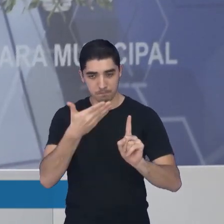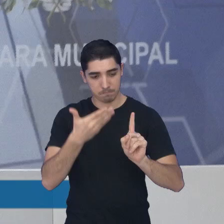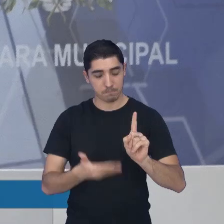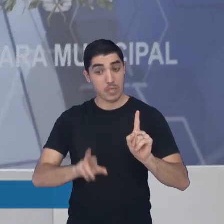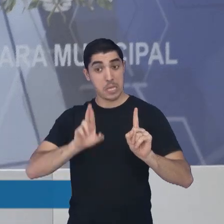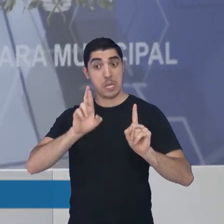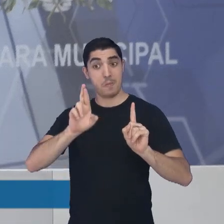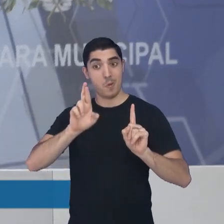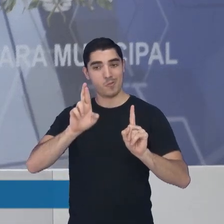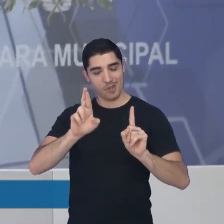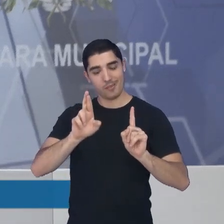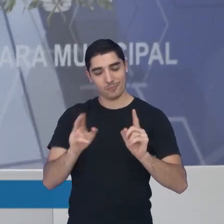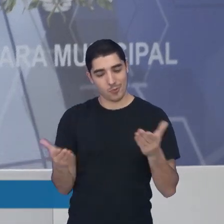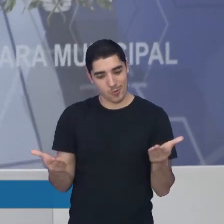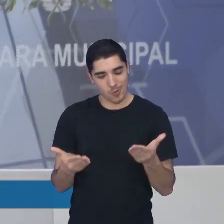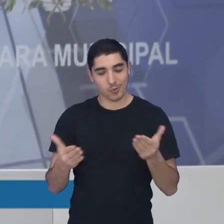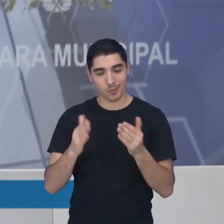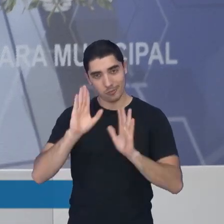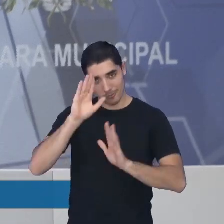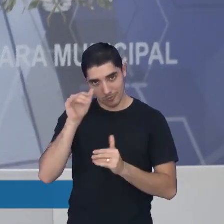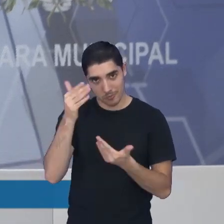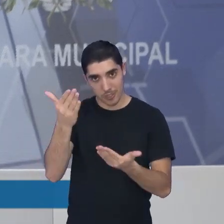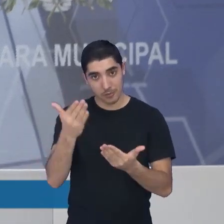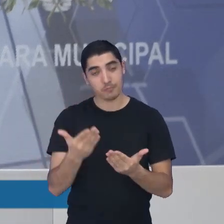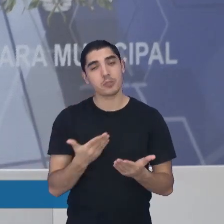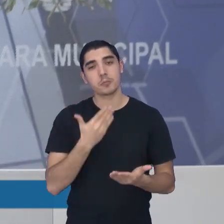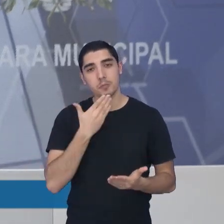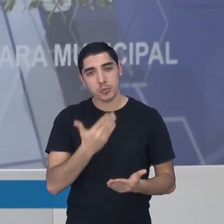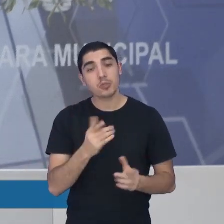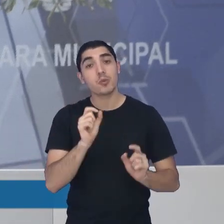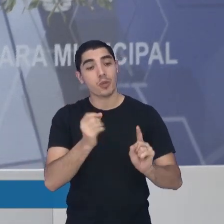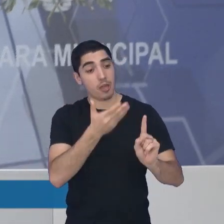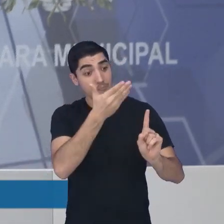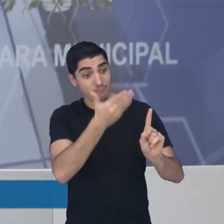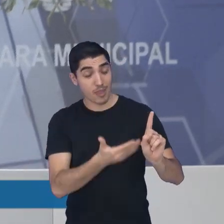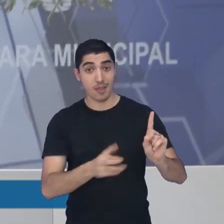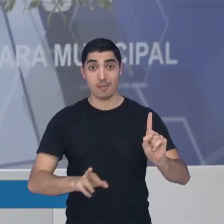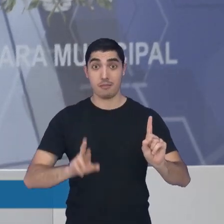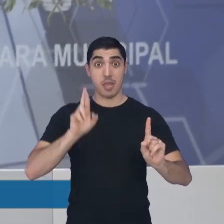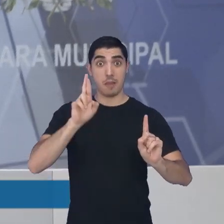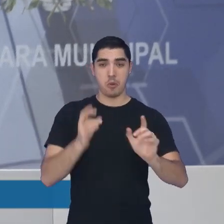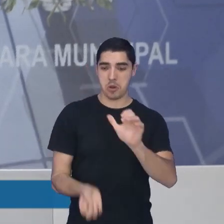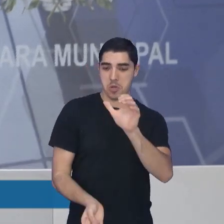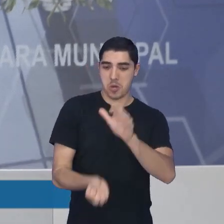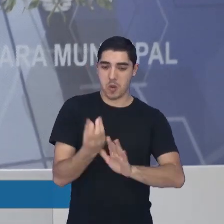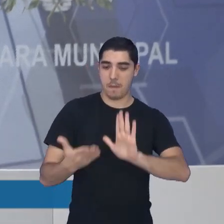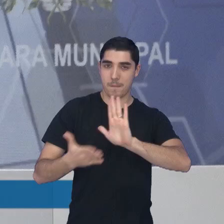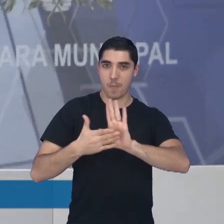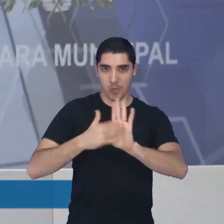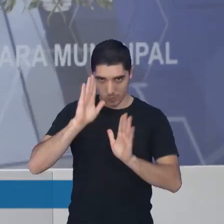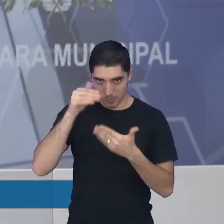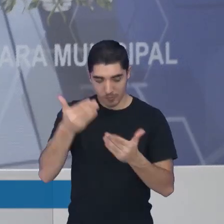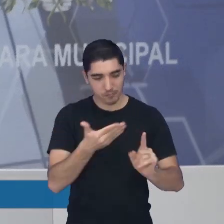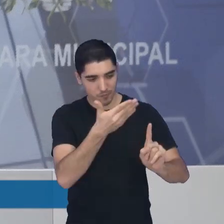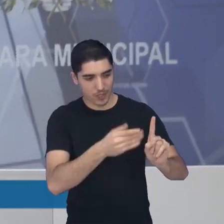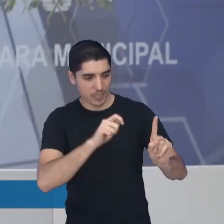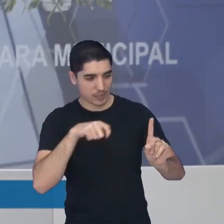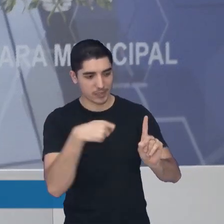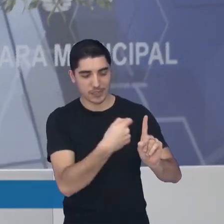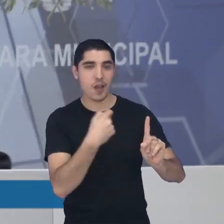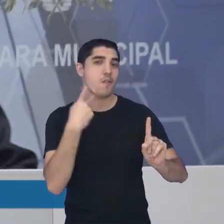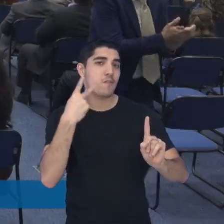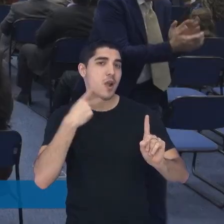nesta noite, e para presidi-la, convidamos o autor da propositura que concede a honraria, vereador Juvenil